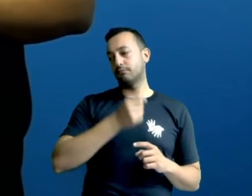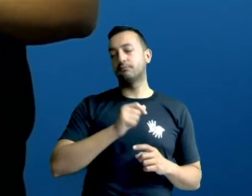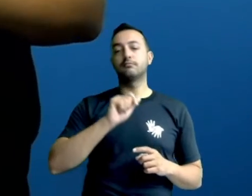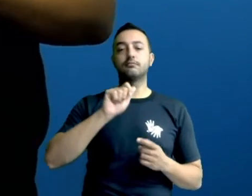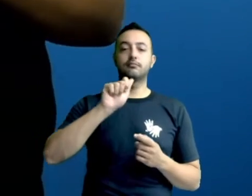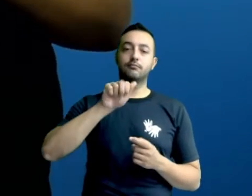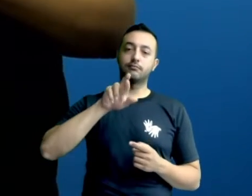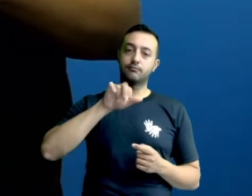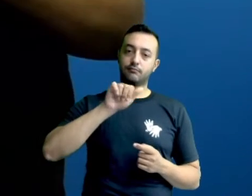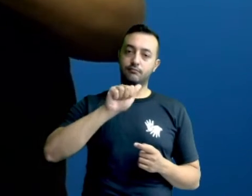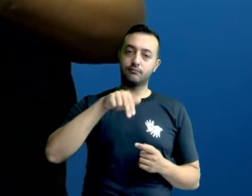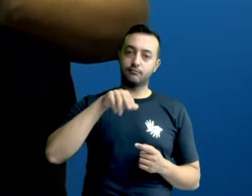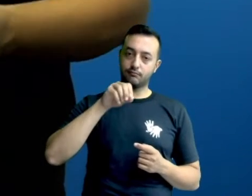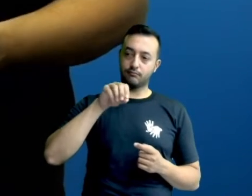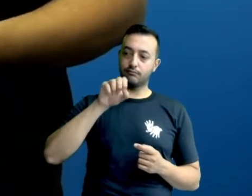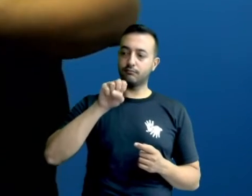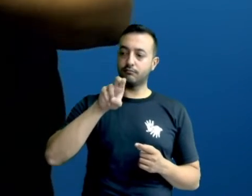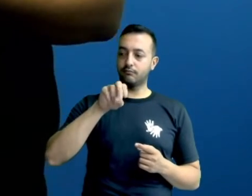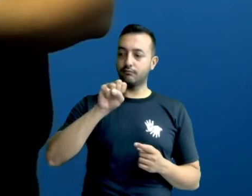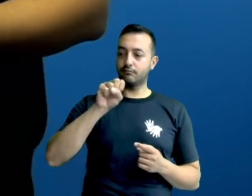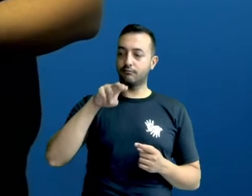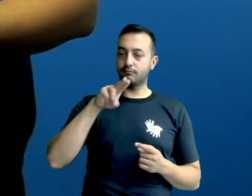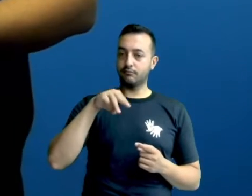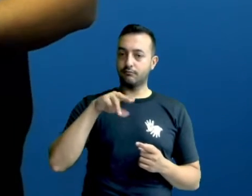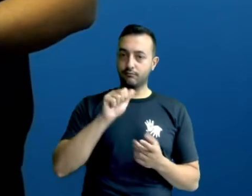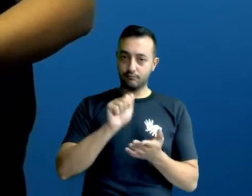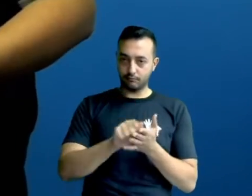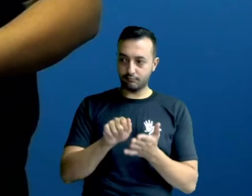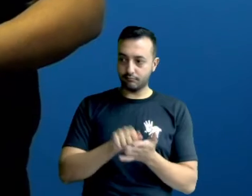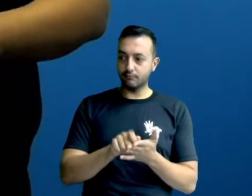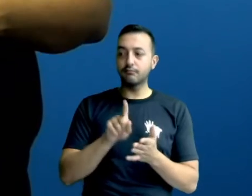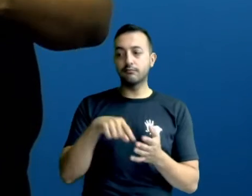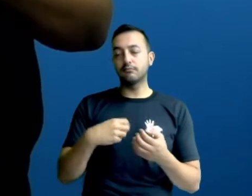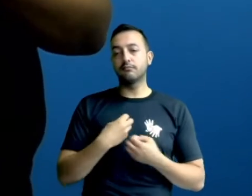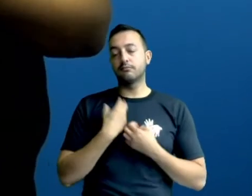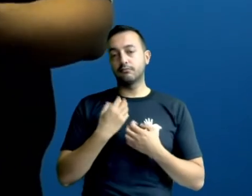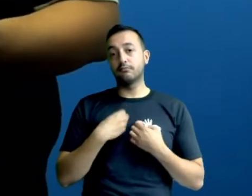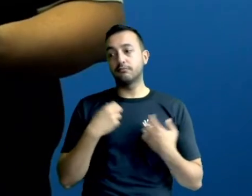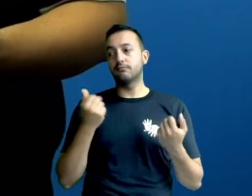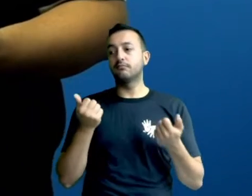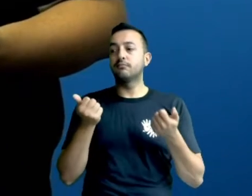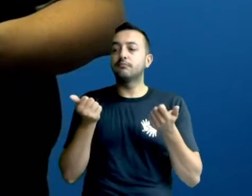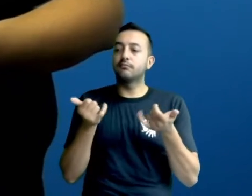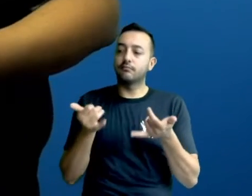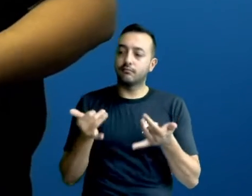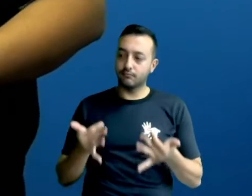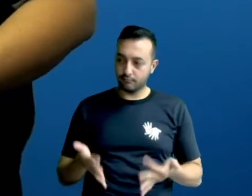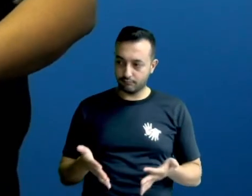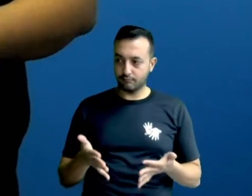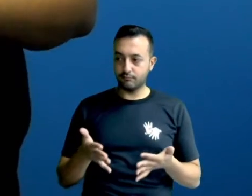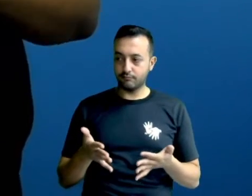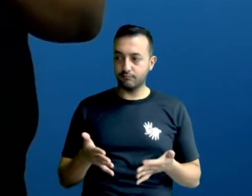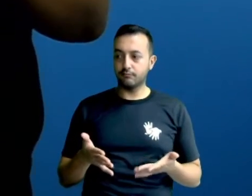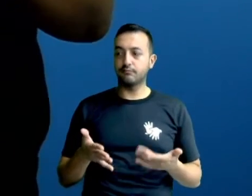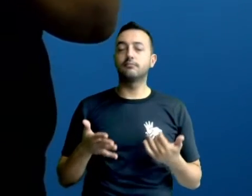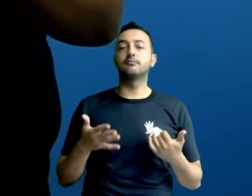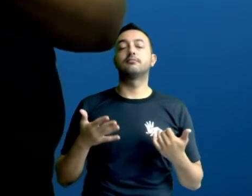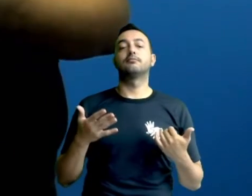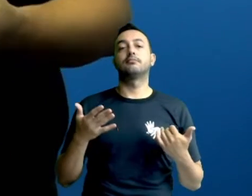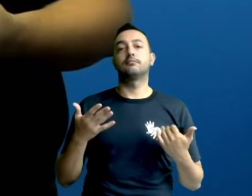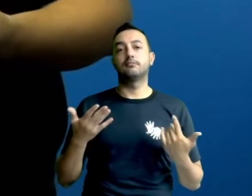Esse caso é um poema narrativo, pois ele está narrando para você